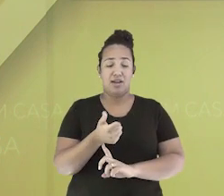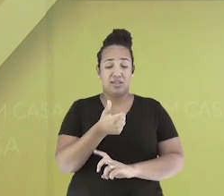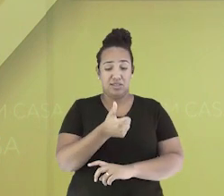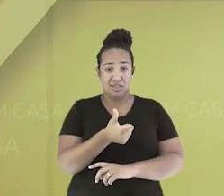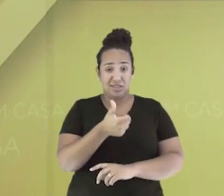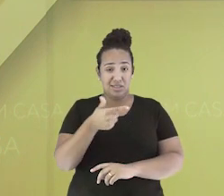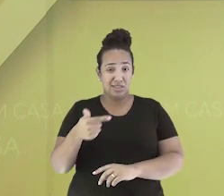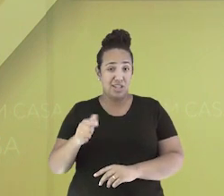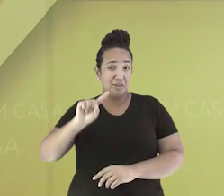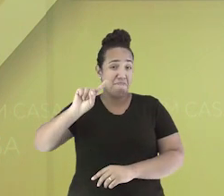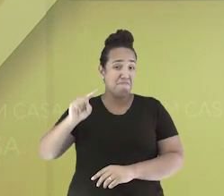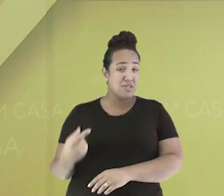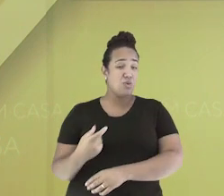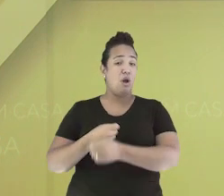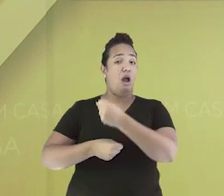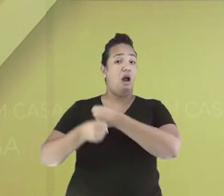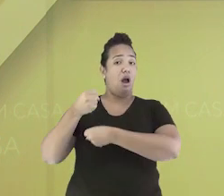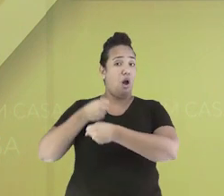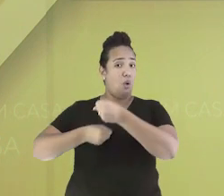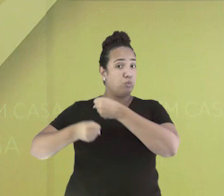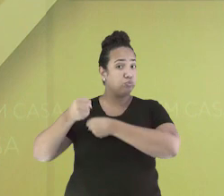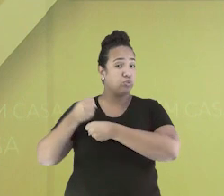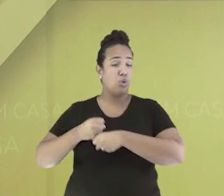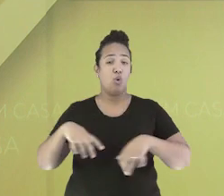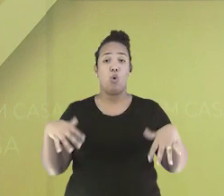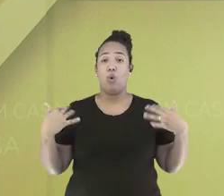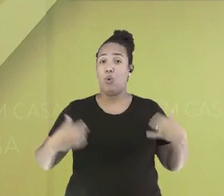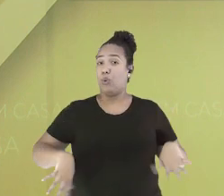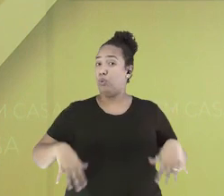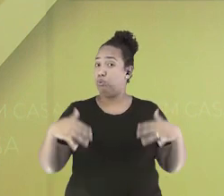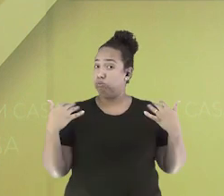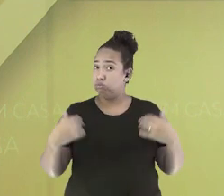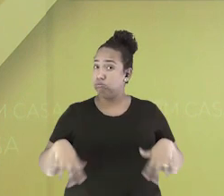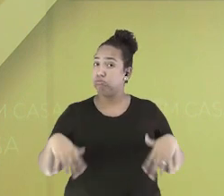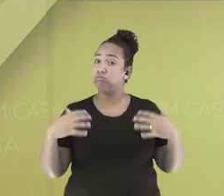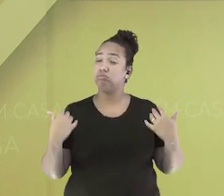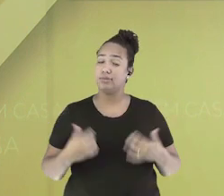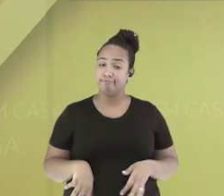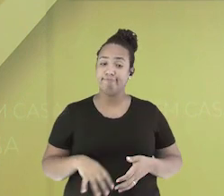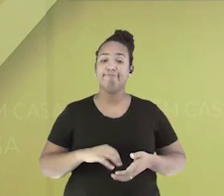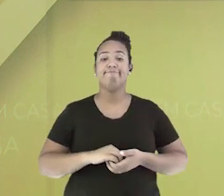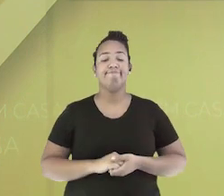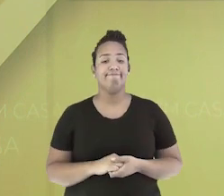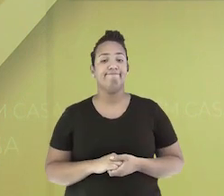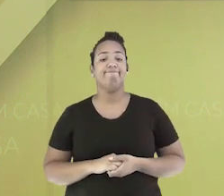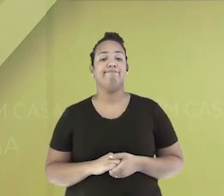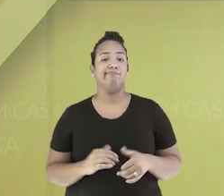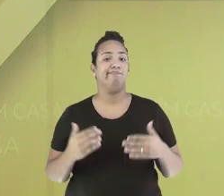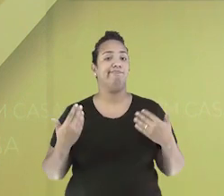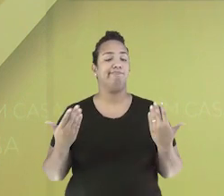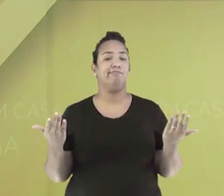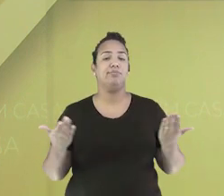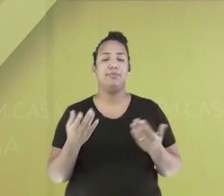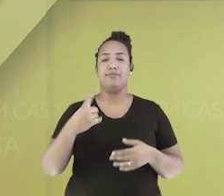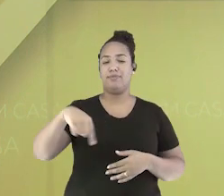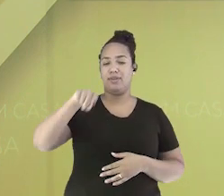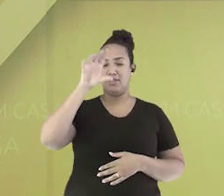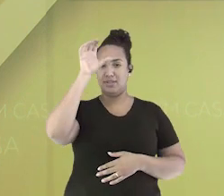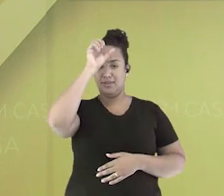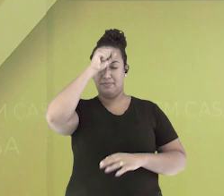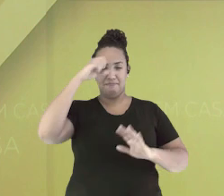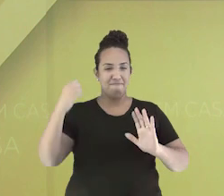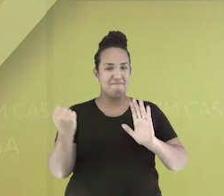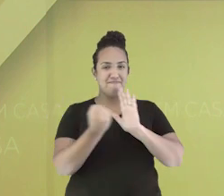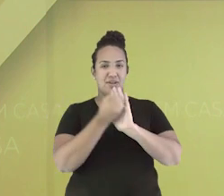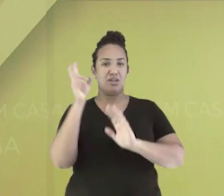cerca de 17 mil anos atrás. Nossa, olha quanto tempo! Como nós vimos agora há pouco, um grande marco na